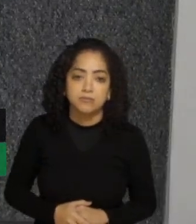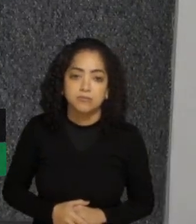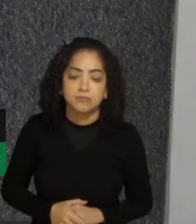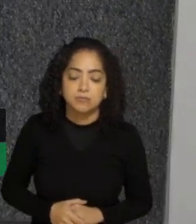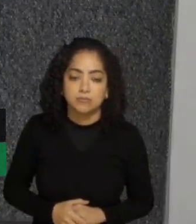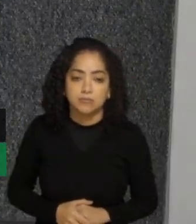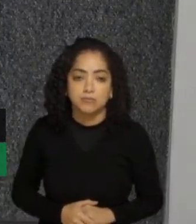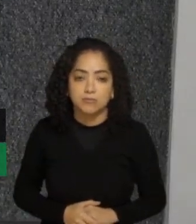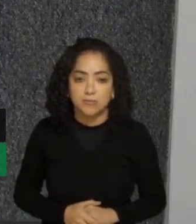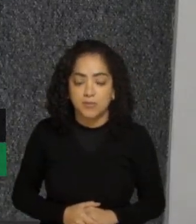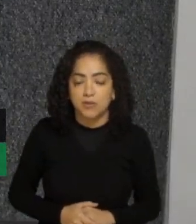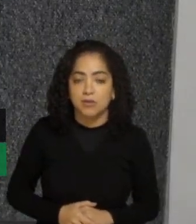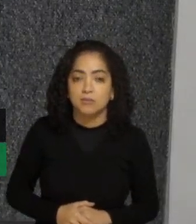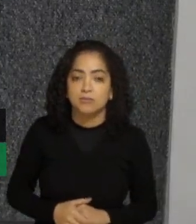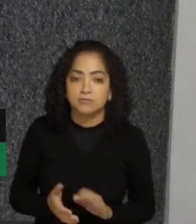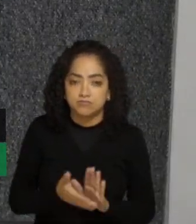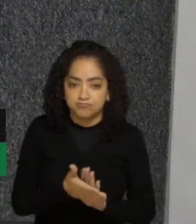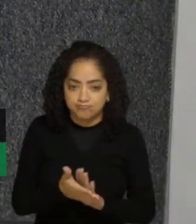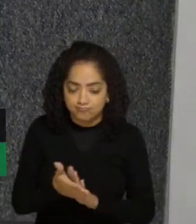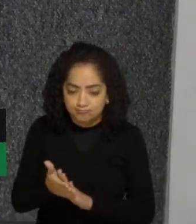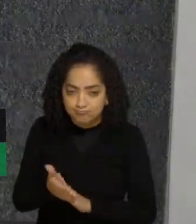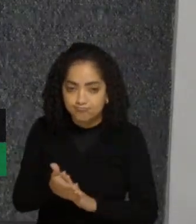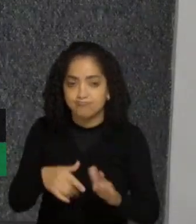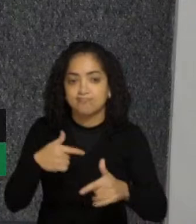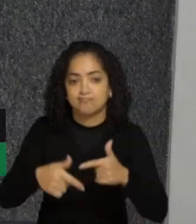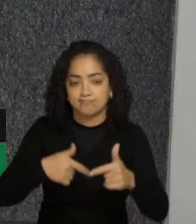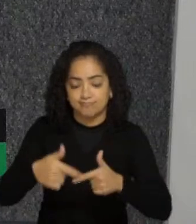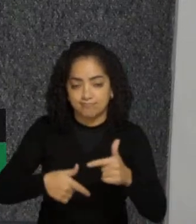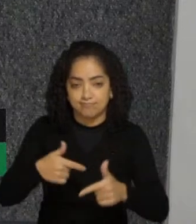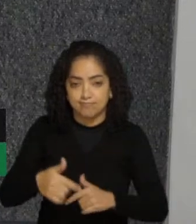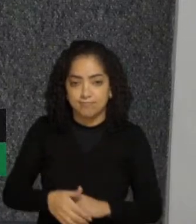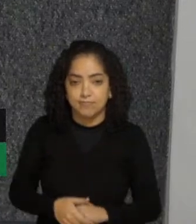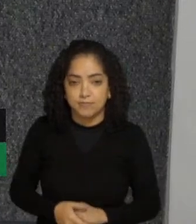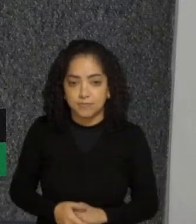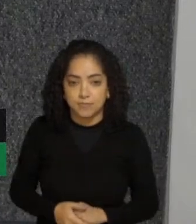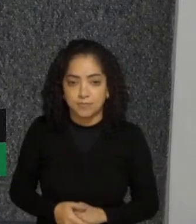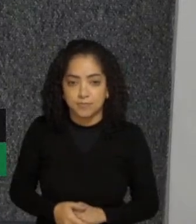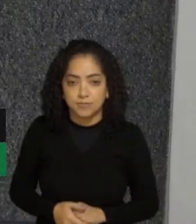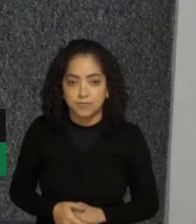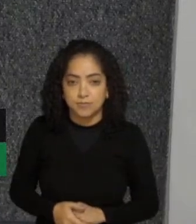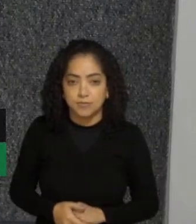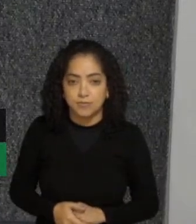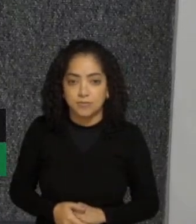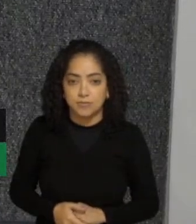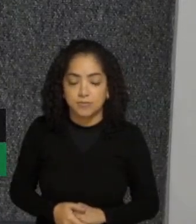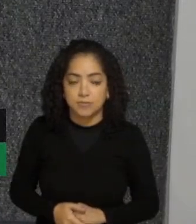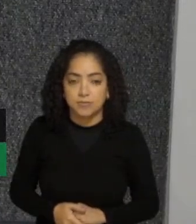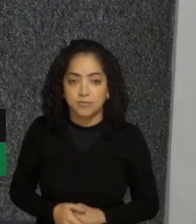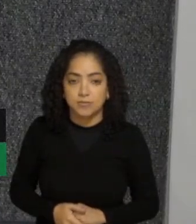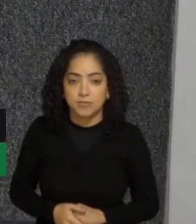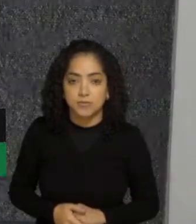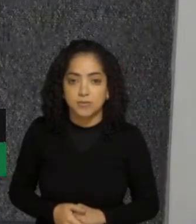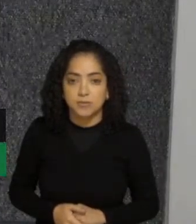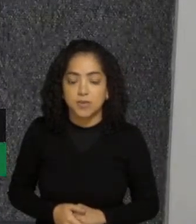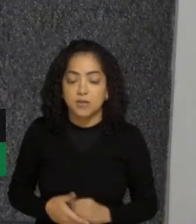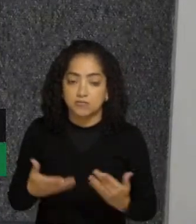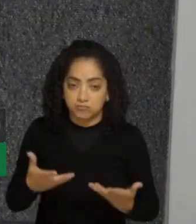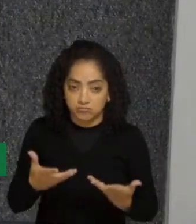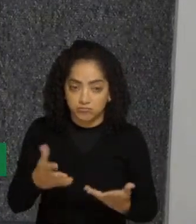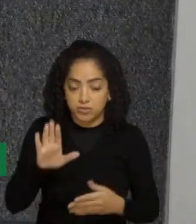eh para a população e fazendo o nosso trabalho há mais alguém que gostaria de se